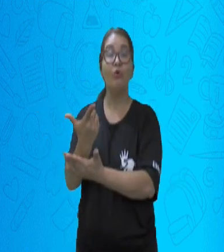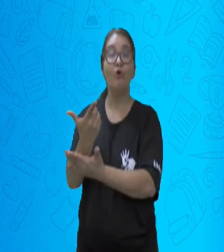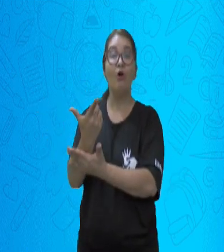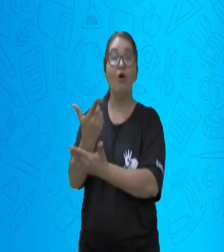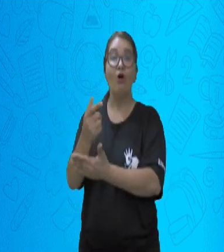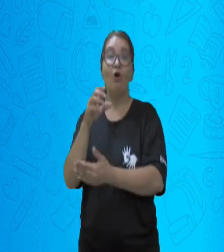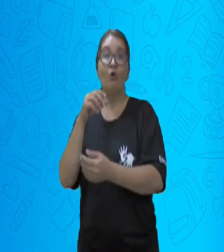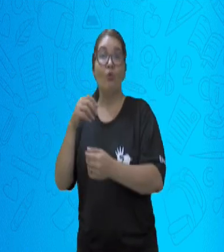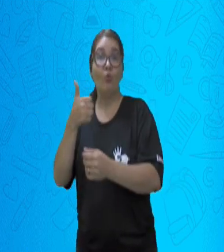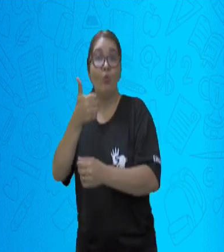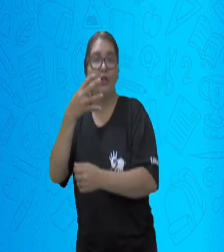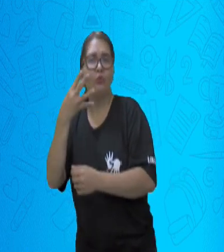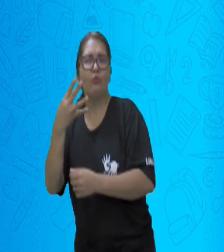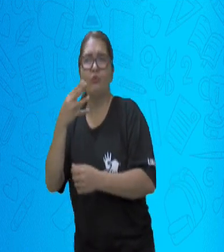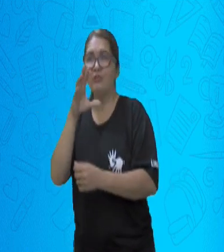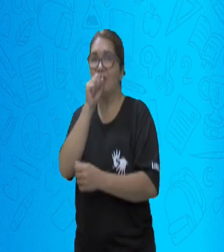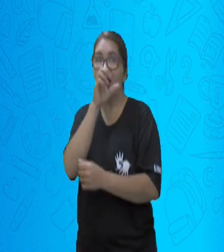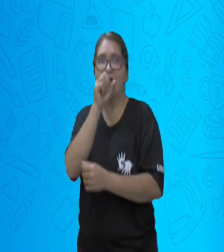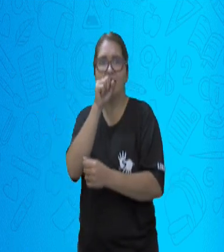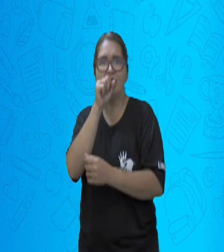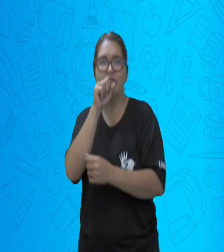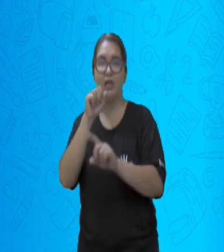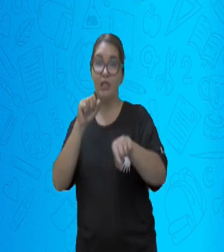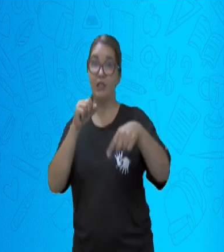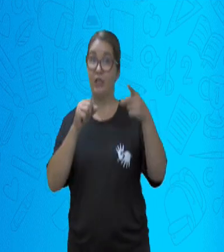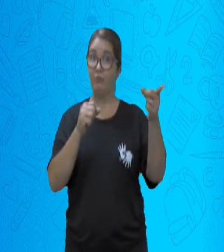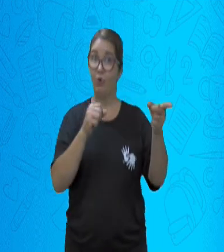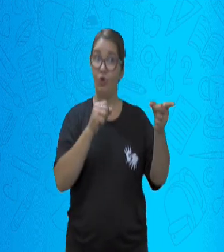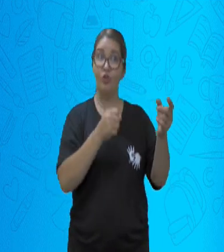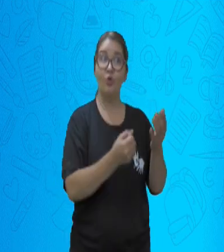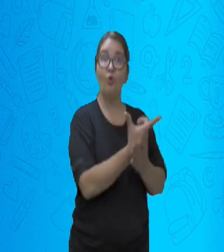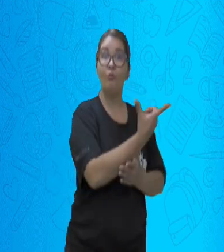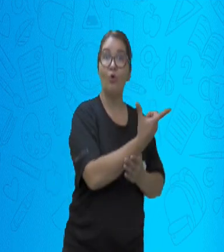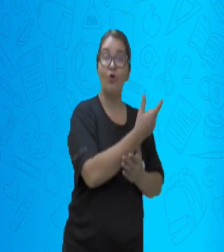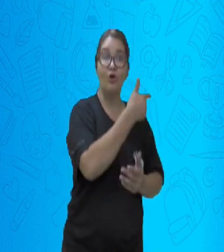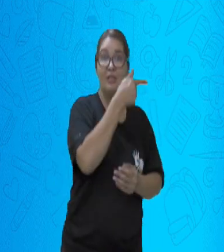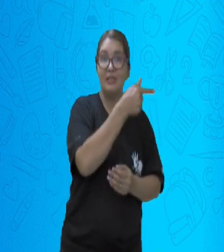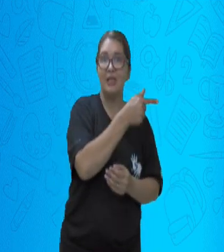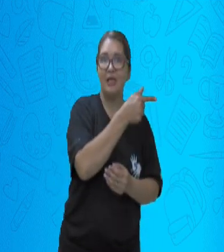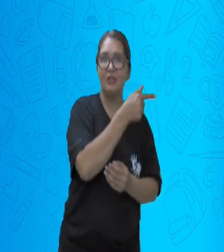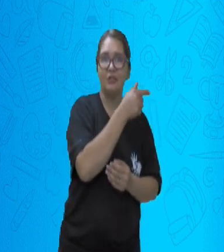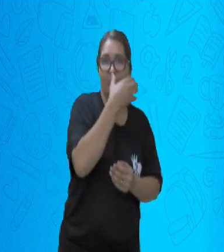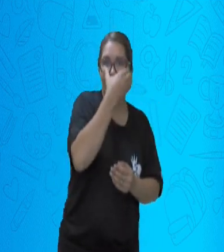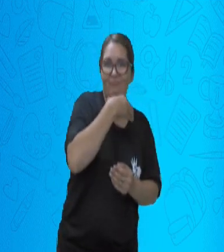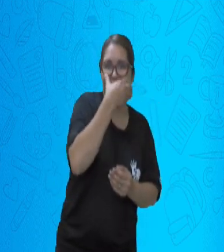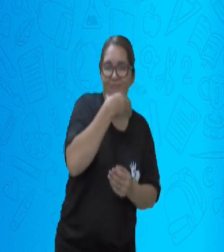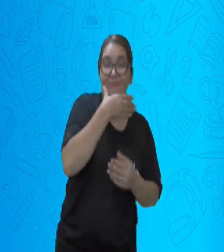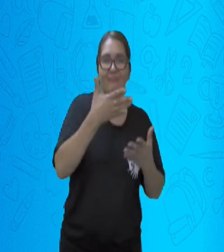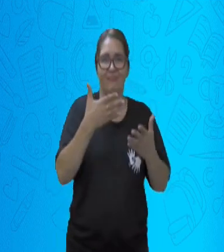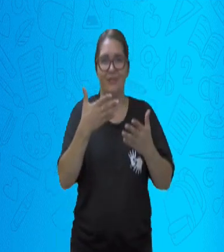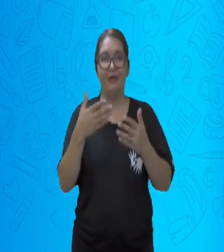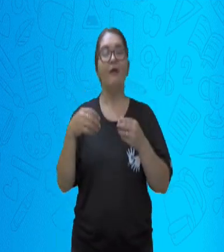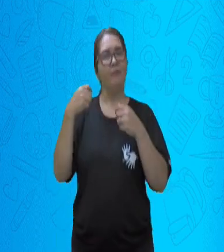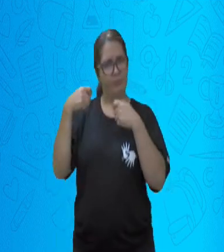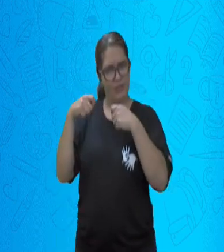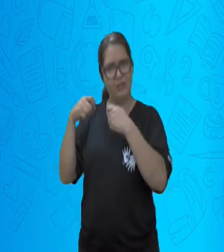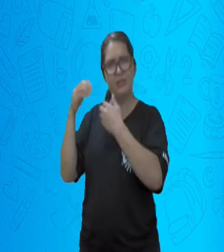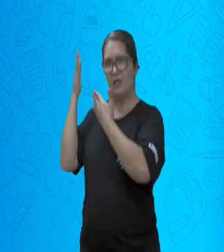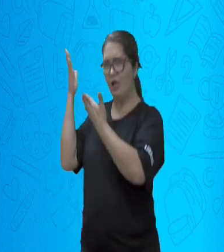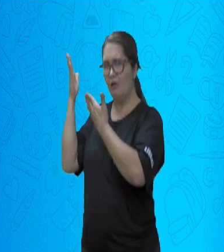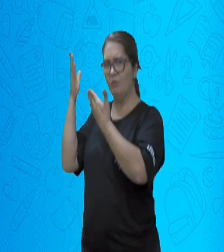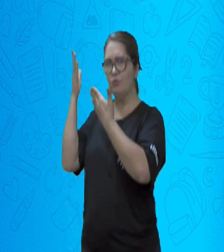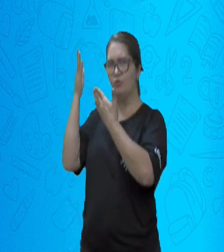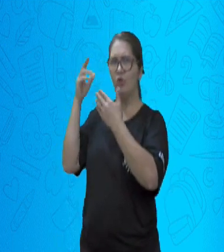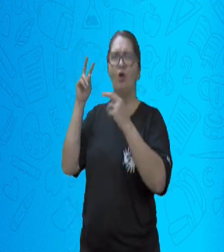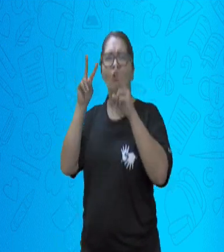maçãs. Quantas frutas ele comprou no total? Então, a gente precisa observar, analisar e preparar